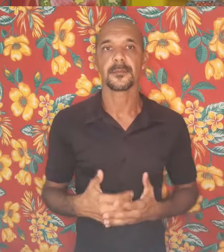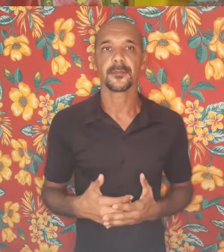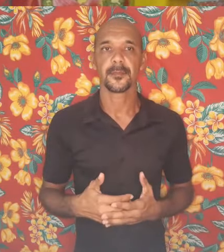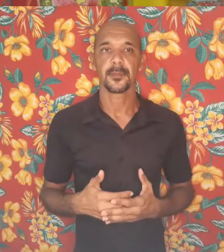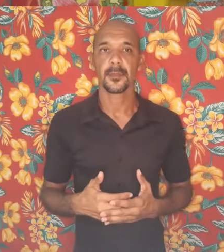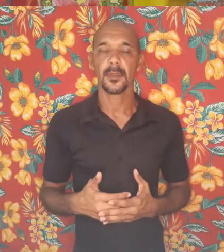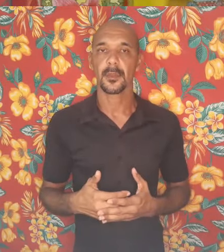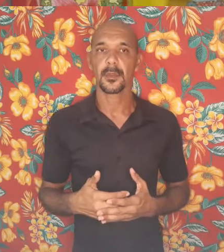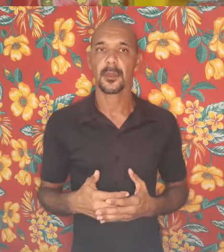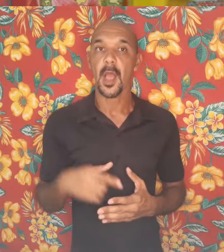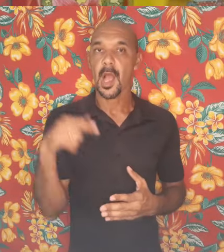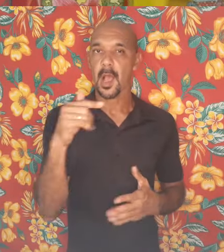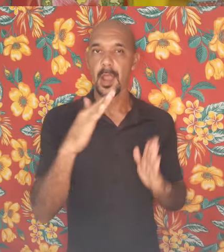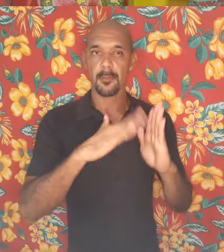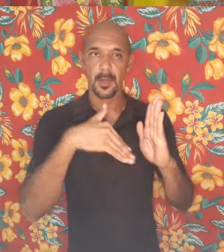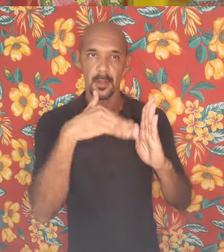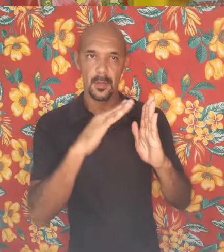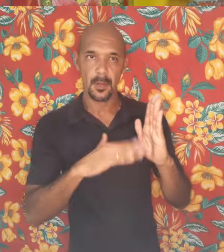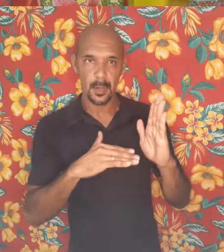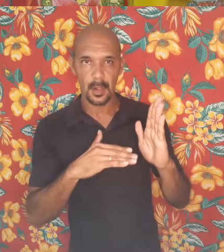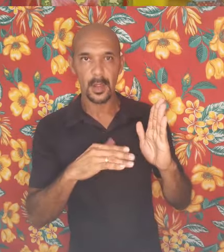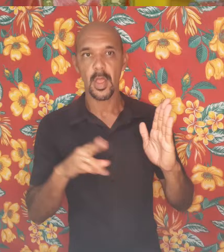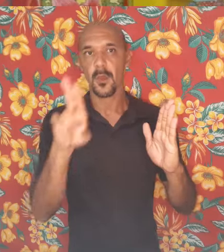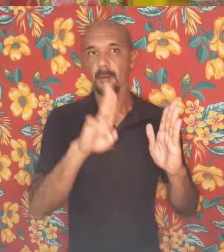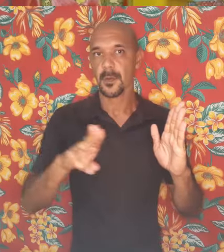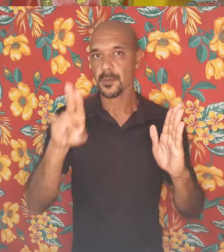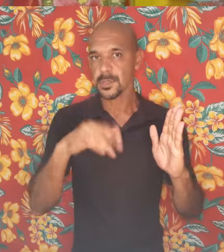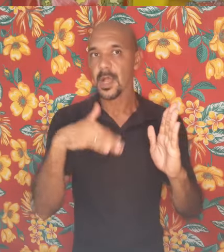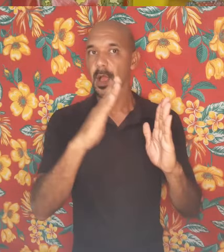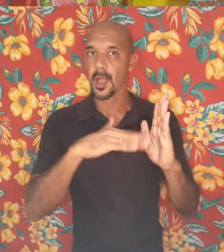para colar o pescoço eu vou usar cola de isopor.